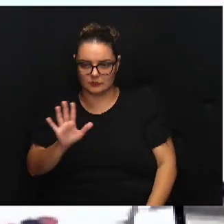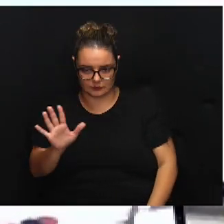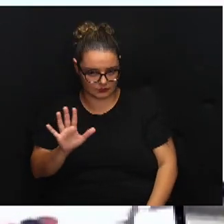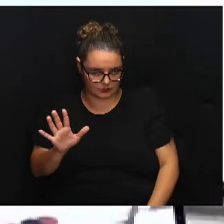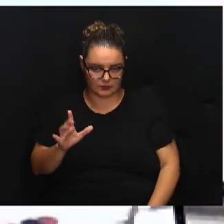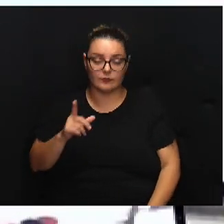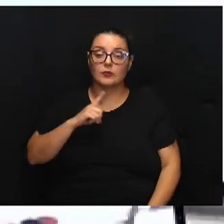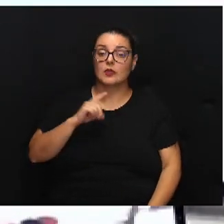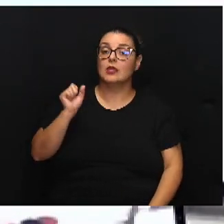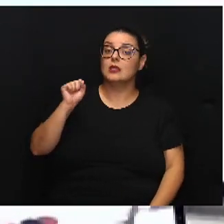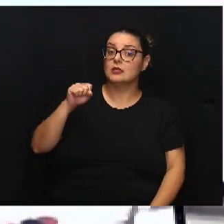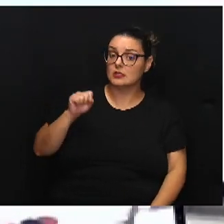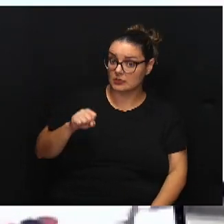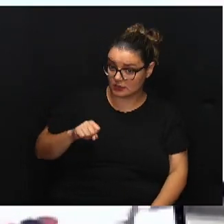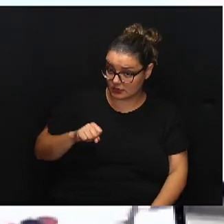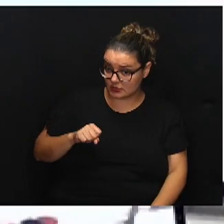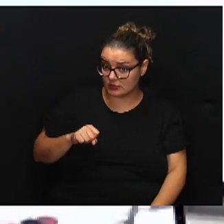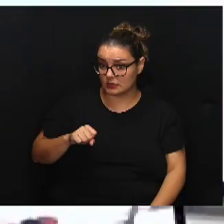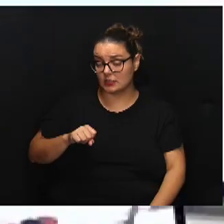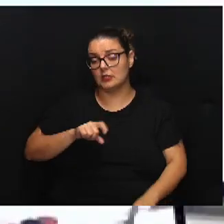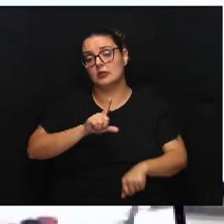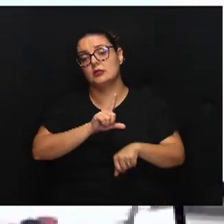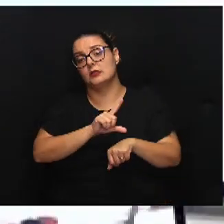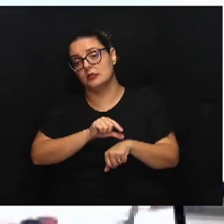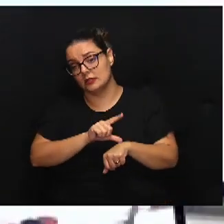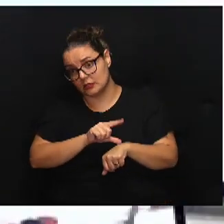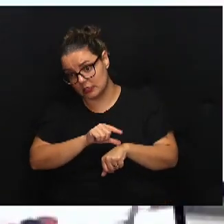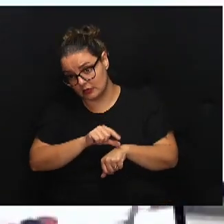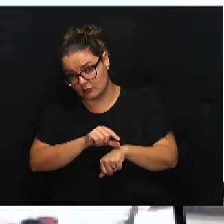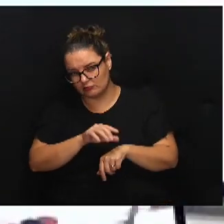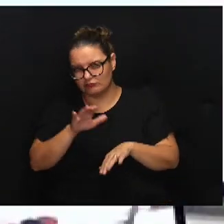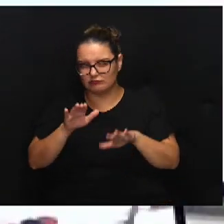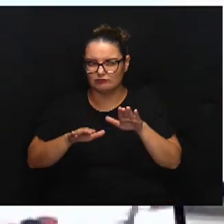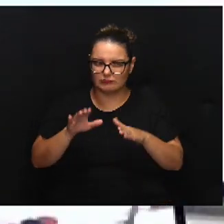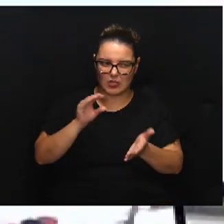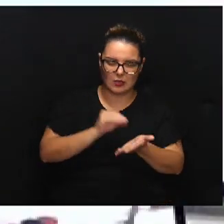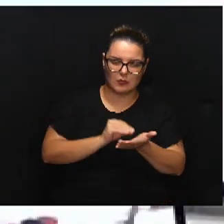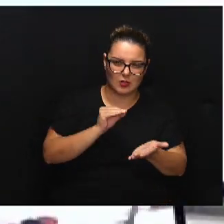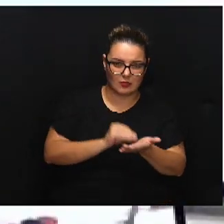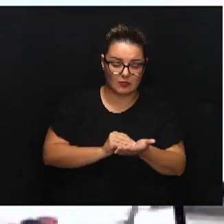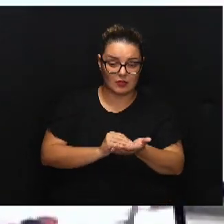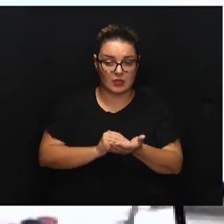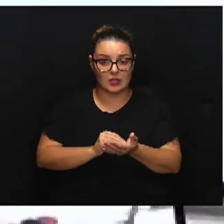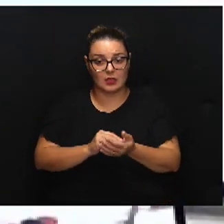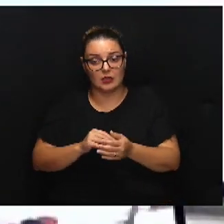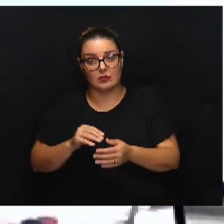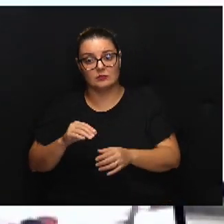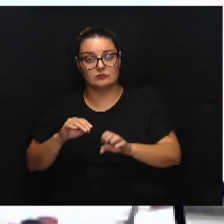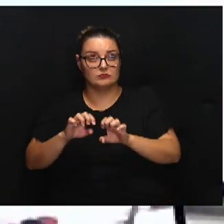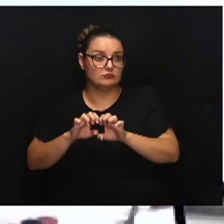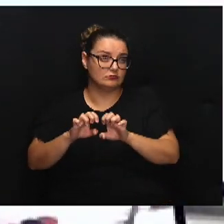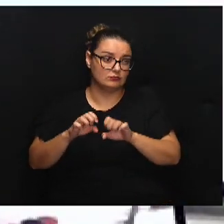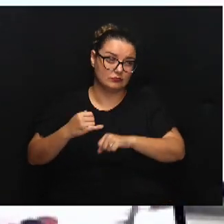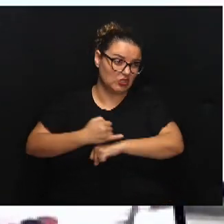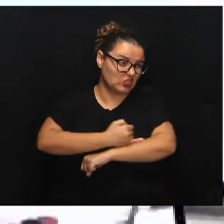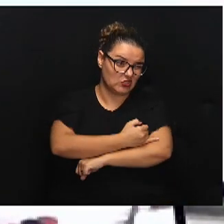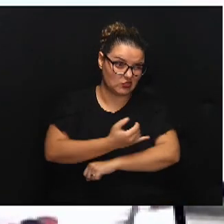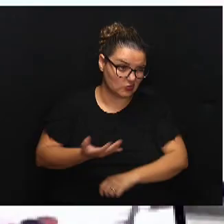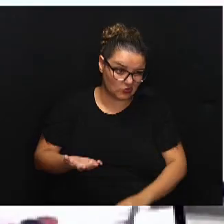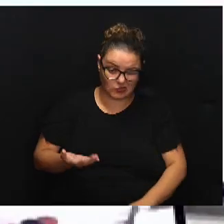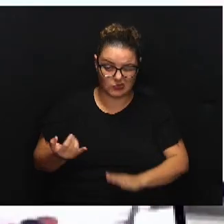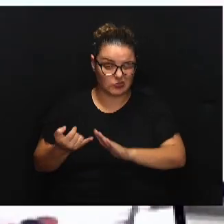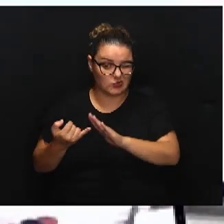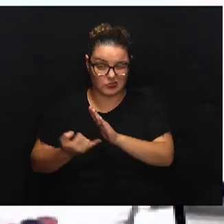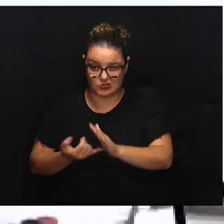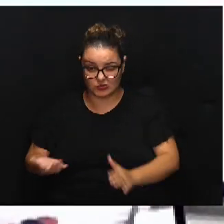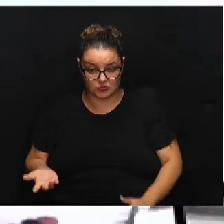existe sim retardo ainda, às vezes por falta de condição institucional, às vezes por falta